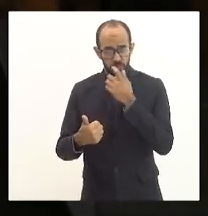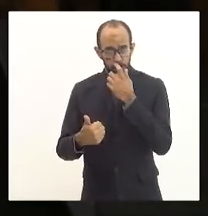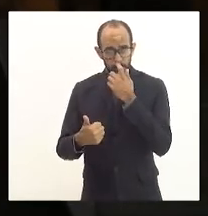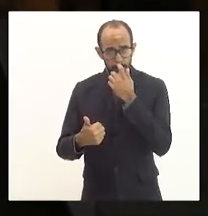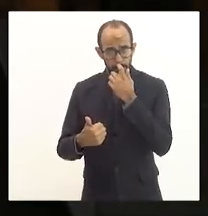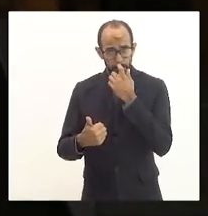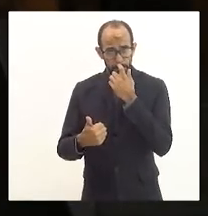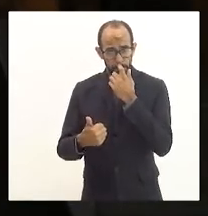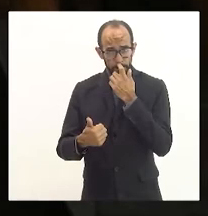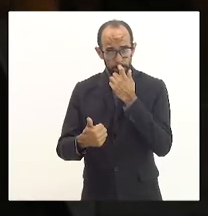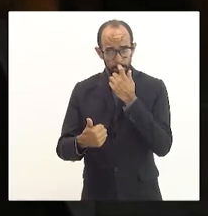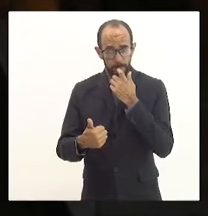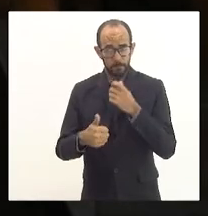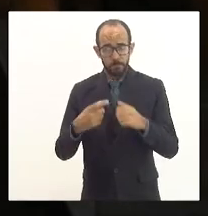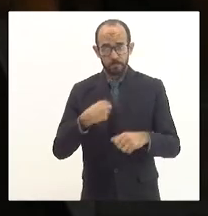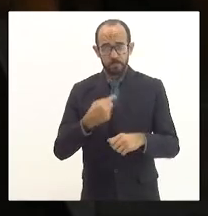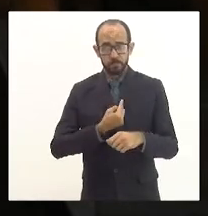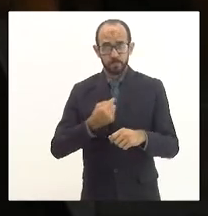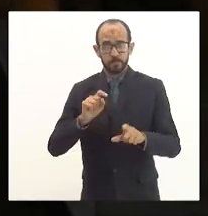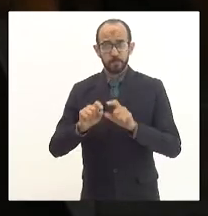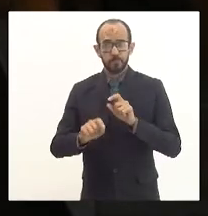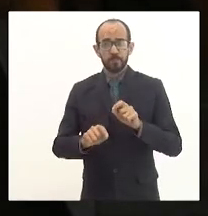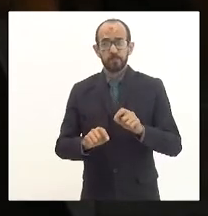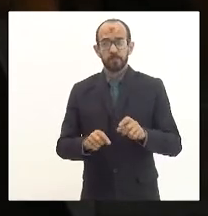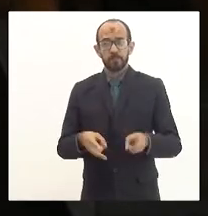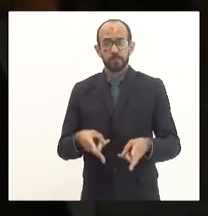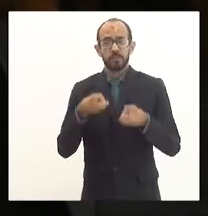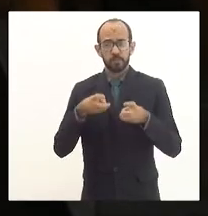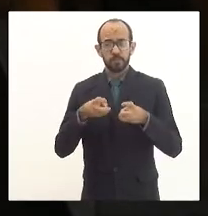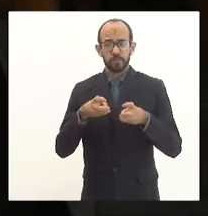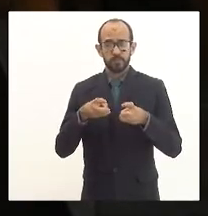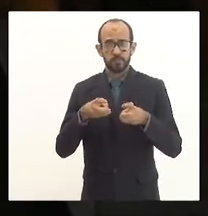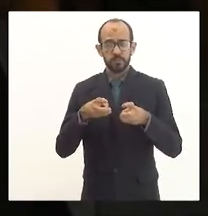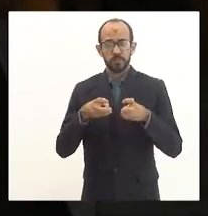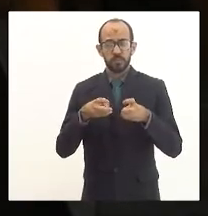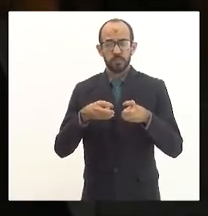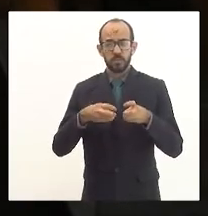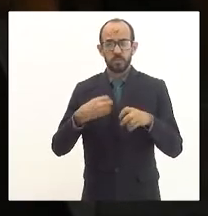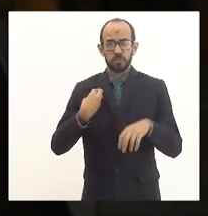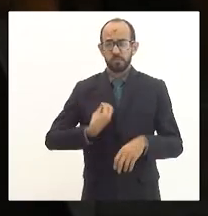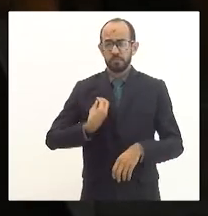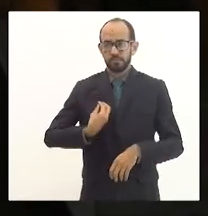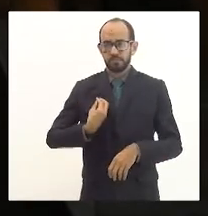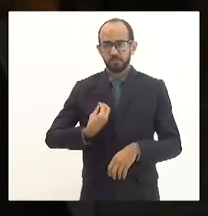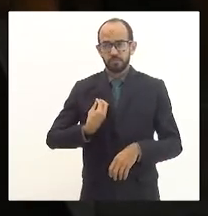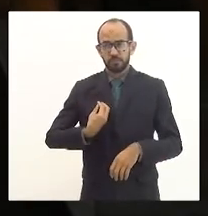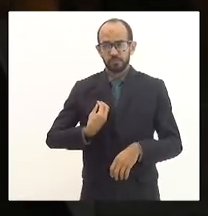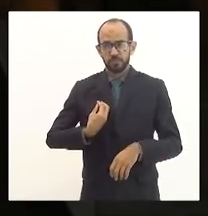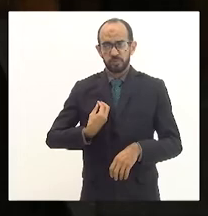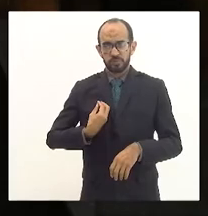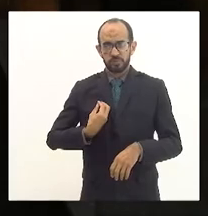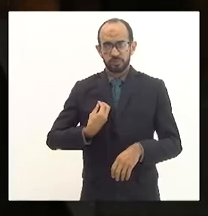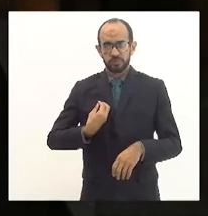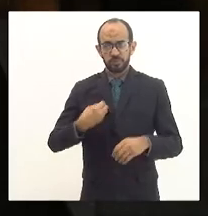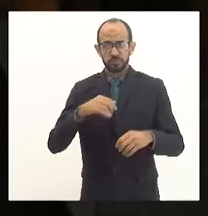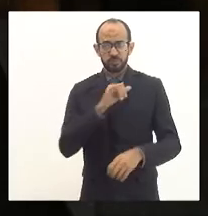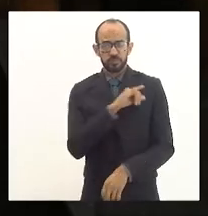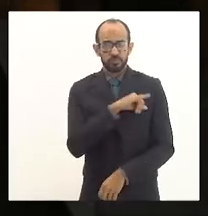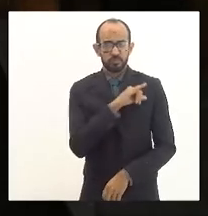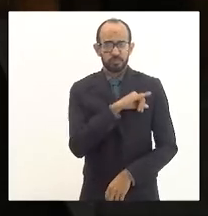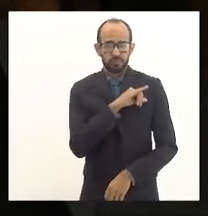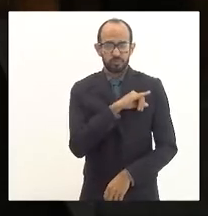o que a gente Verifique a existência da cidade do Rio de